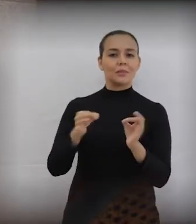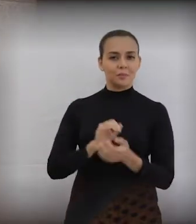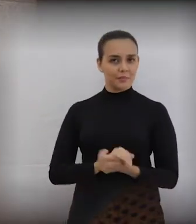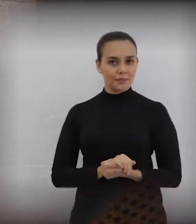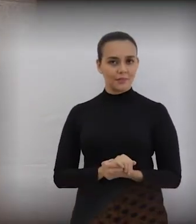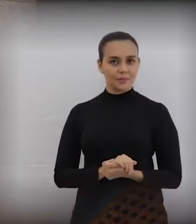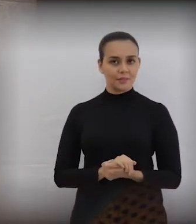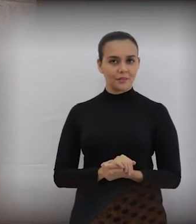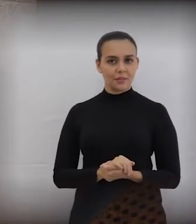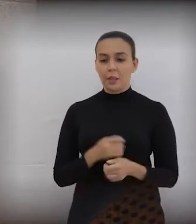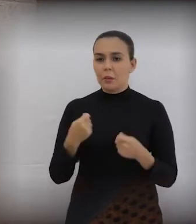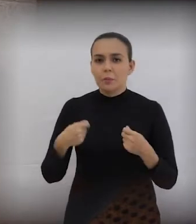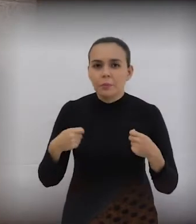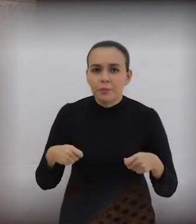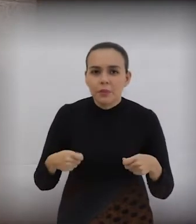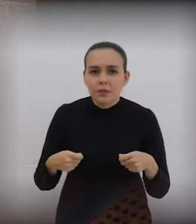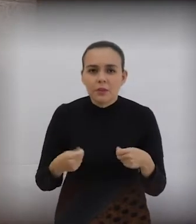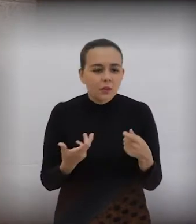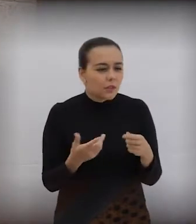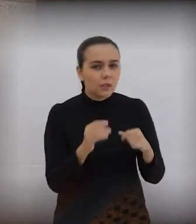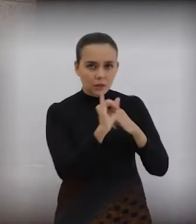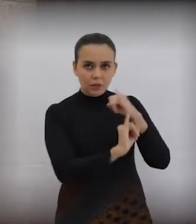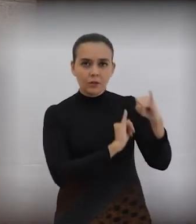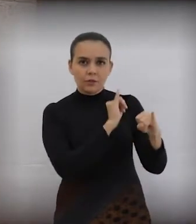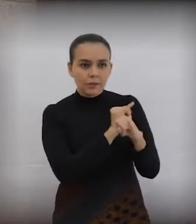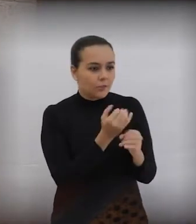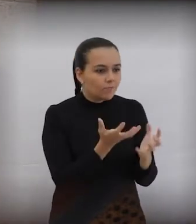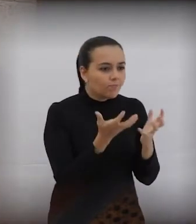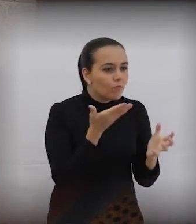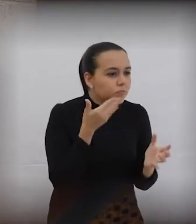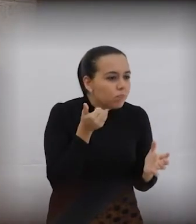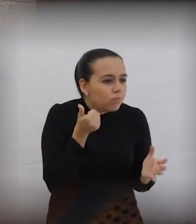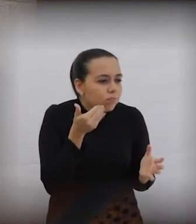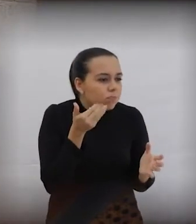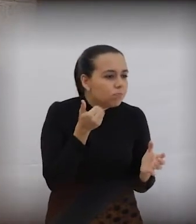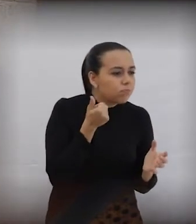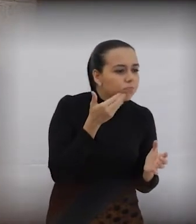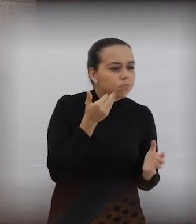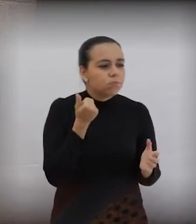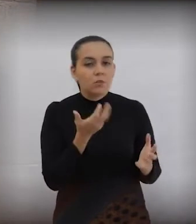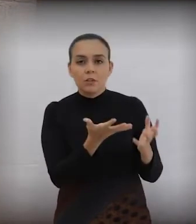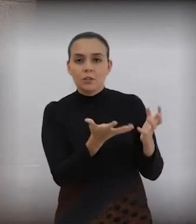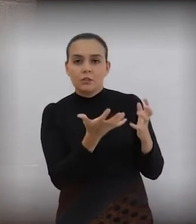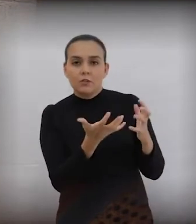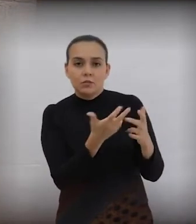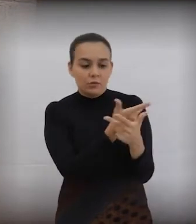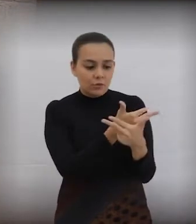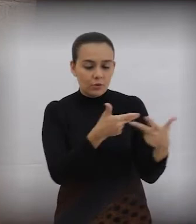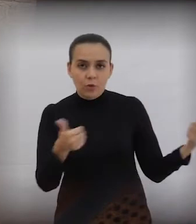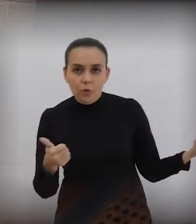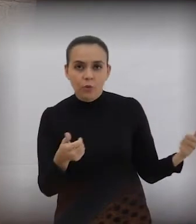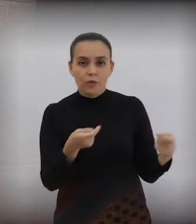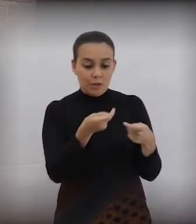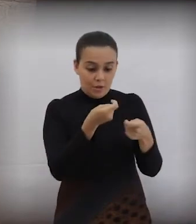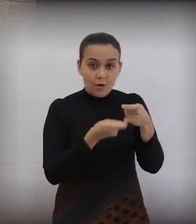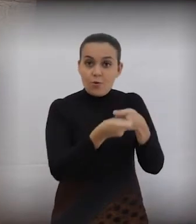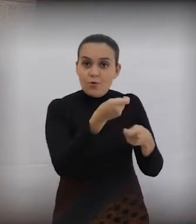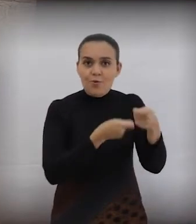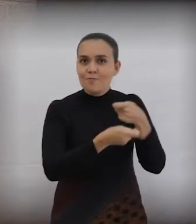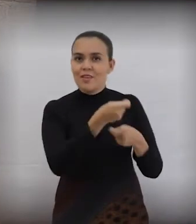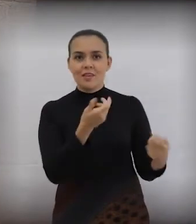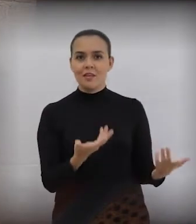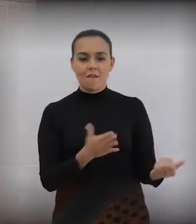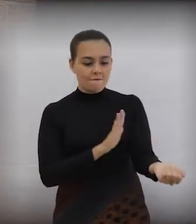que eles ficam ali naquele coisa de caça-níquel, que você fica o tempo inteiro esperando que venha alguma coisa legal, A economia